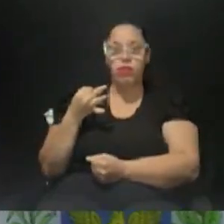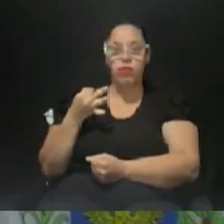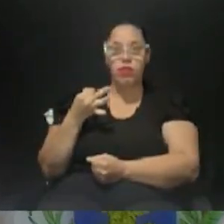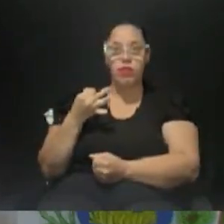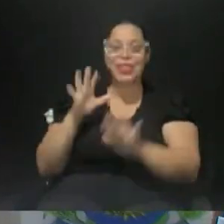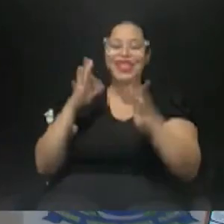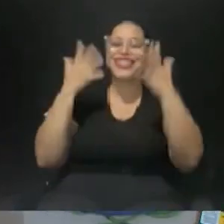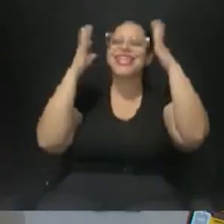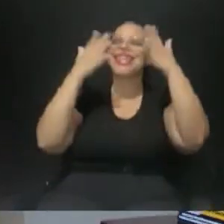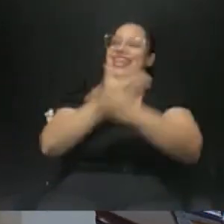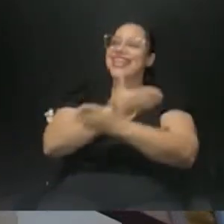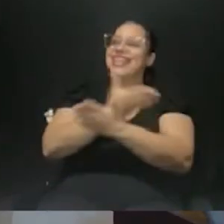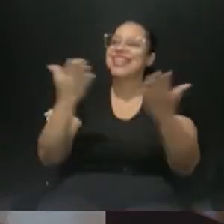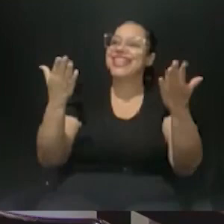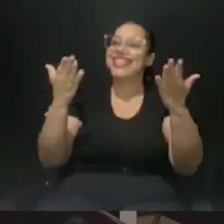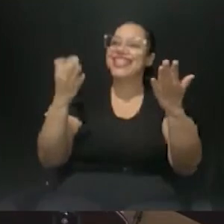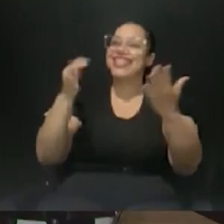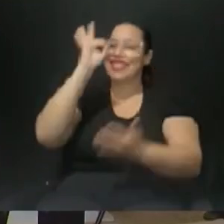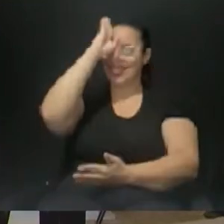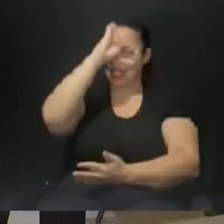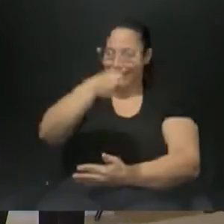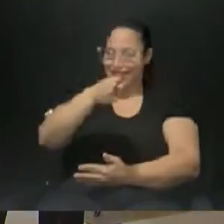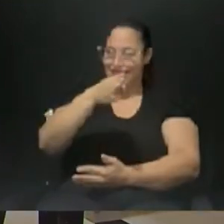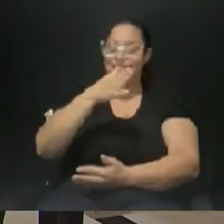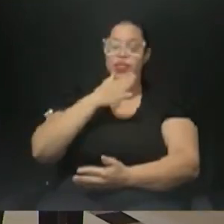teria acontecido.